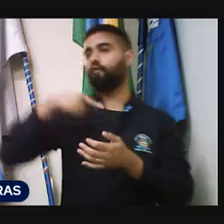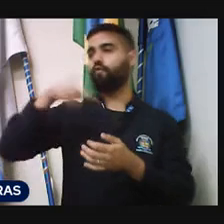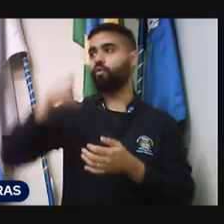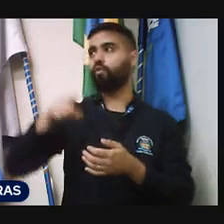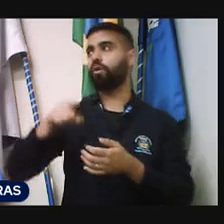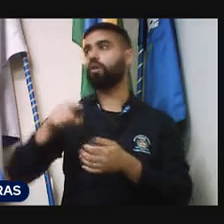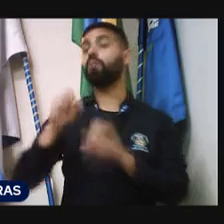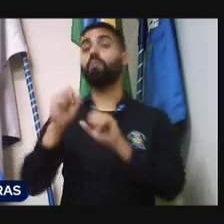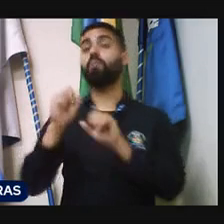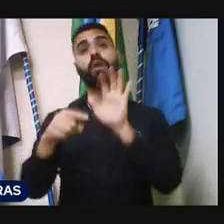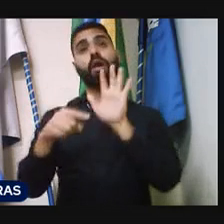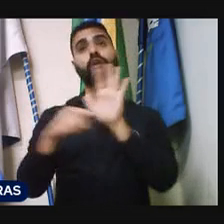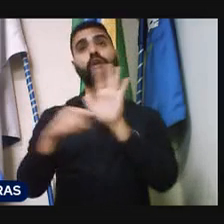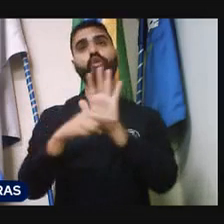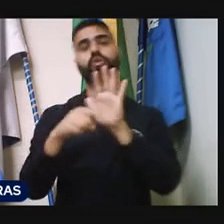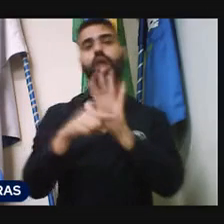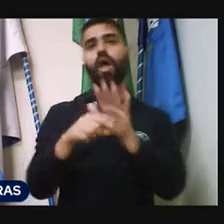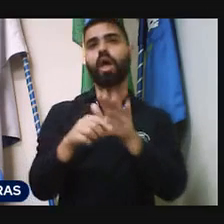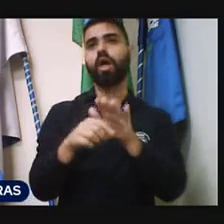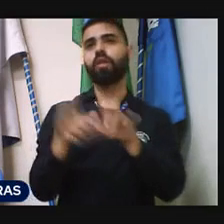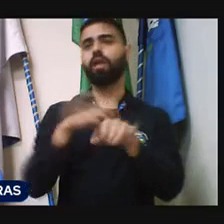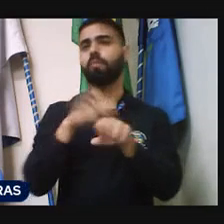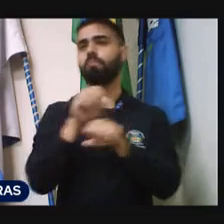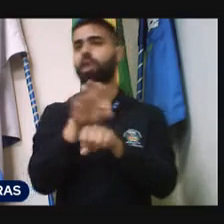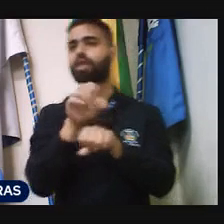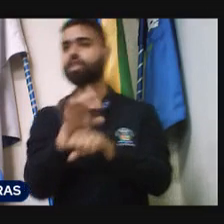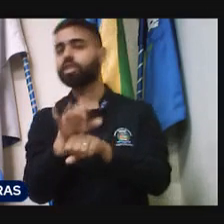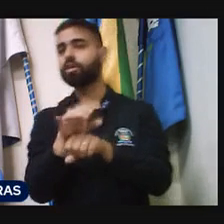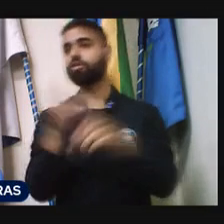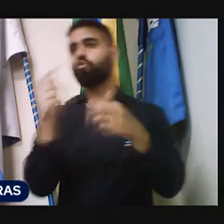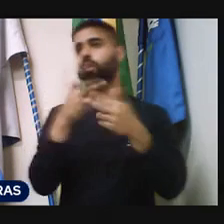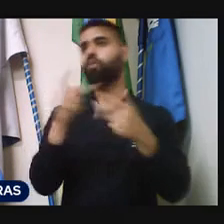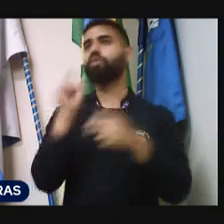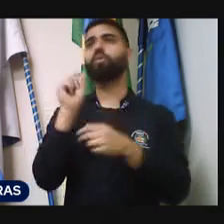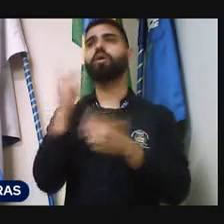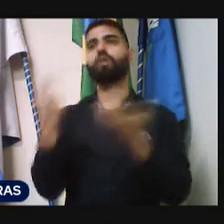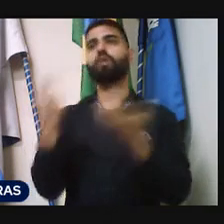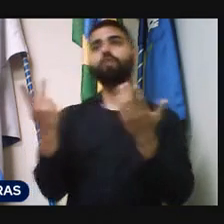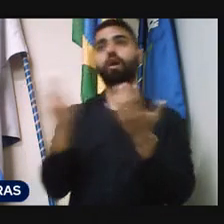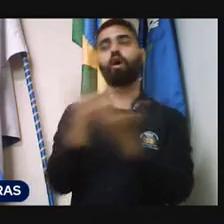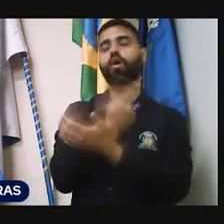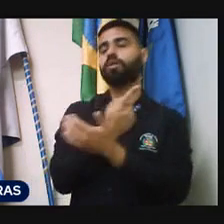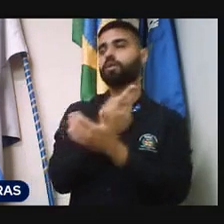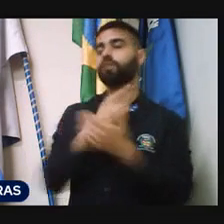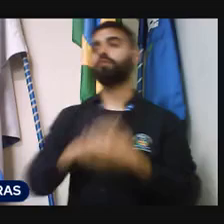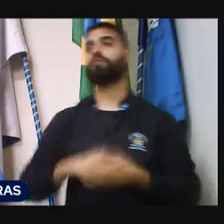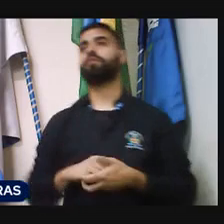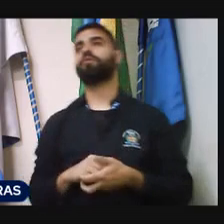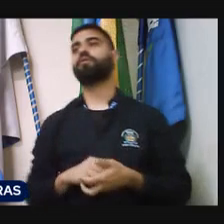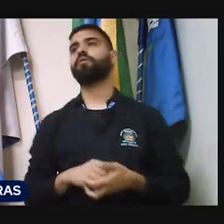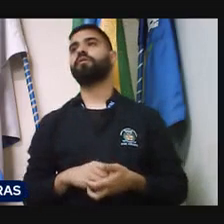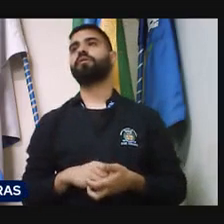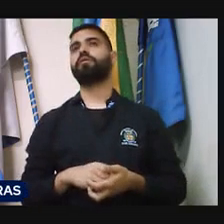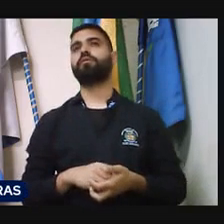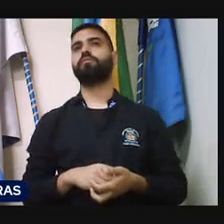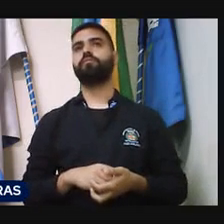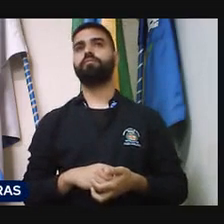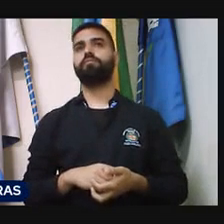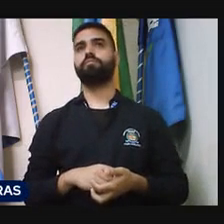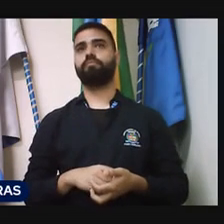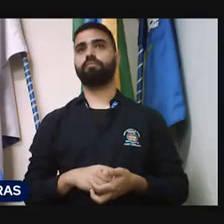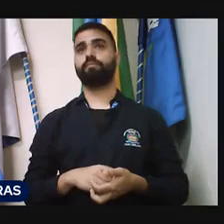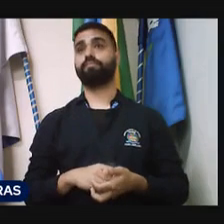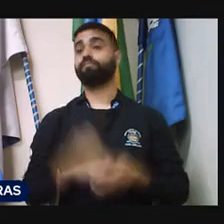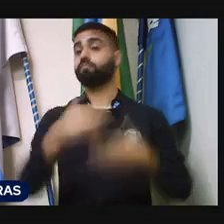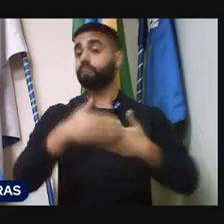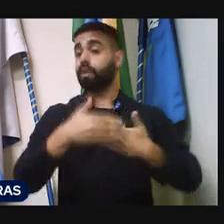pude contribuir com algumas orientações básicas sobre gestão do que estava acontecendo o e dali para frente